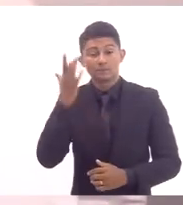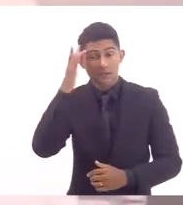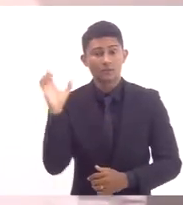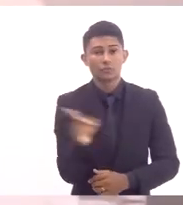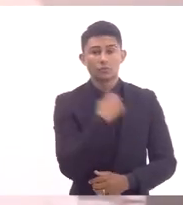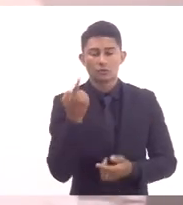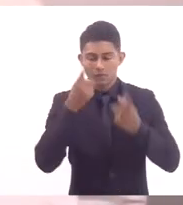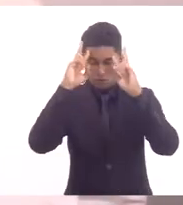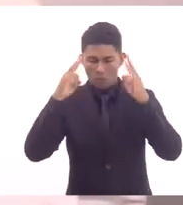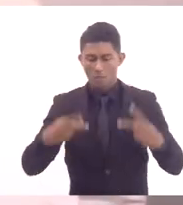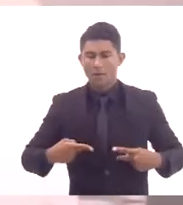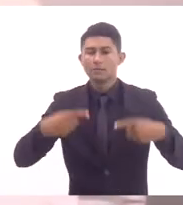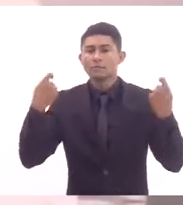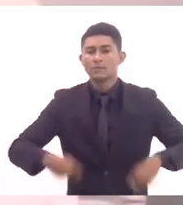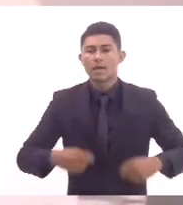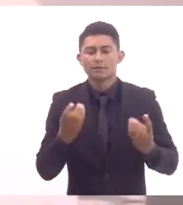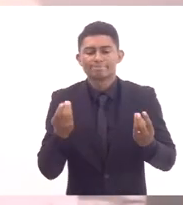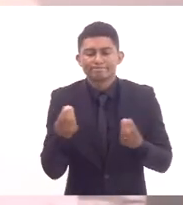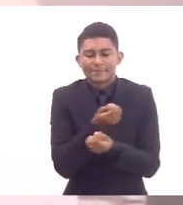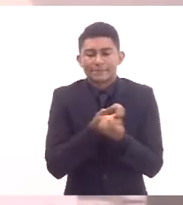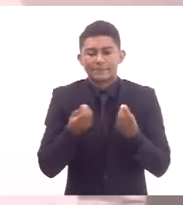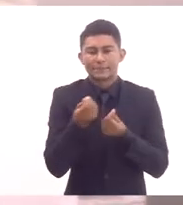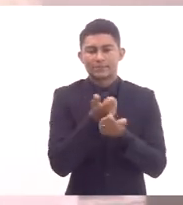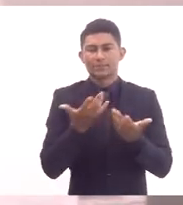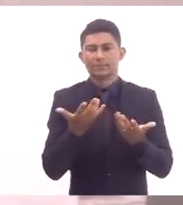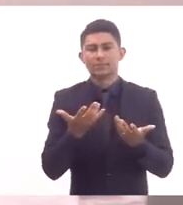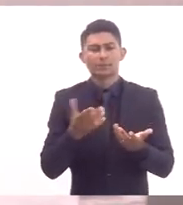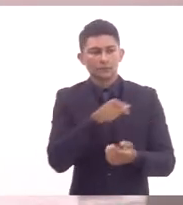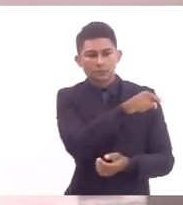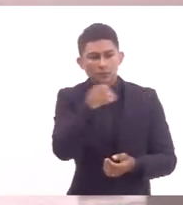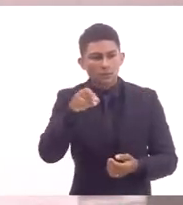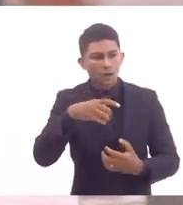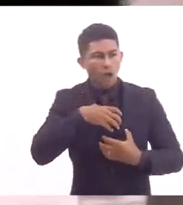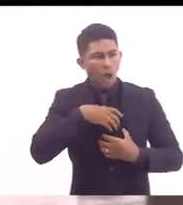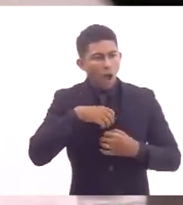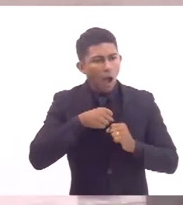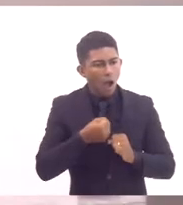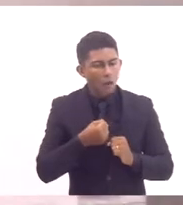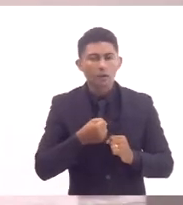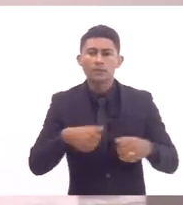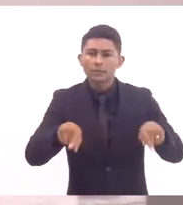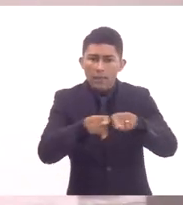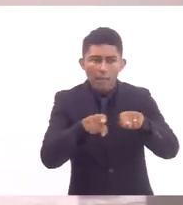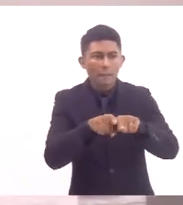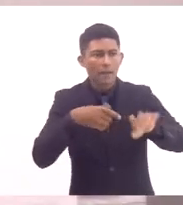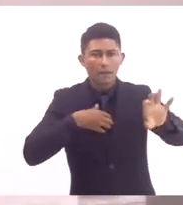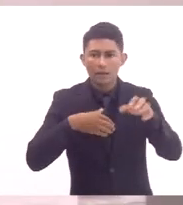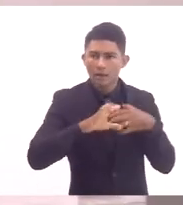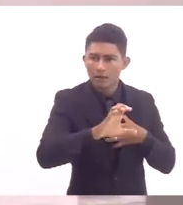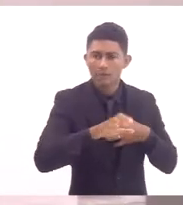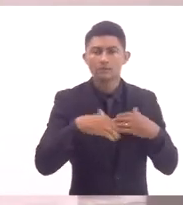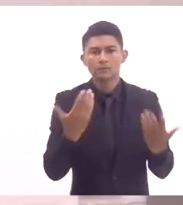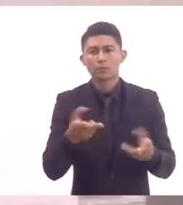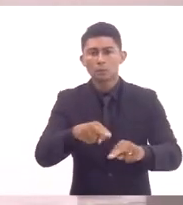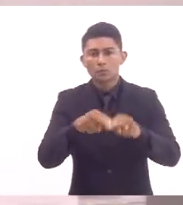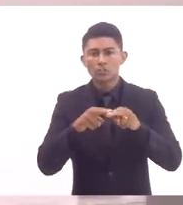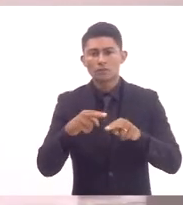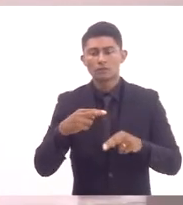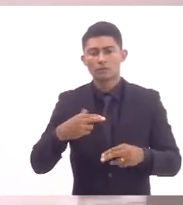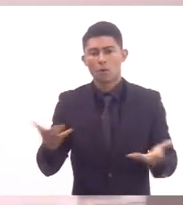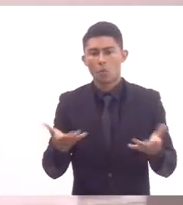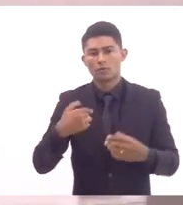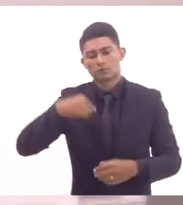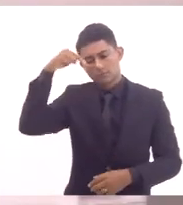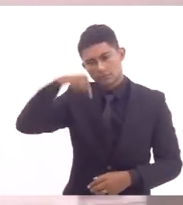dizer a dor de todos é minha dor também eu acho que isso é uma coisa que é só para justificar por que que eu tô aqui e vamos dar sequência